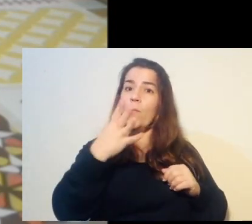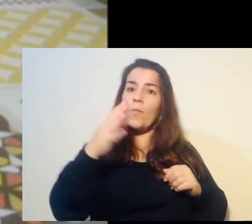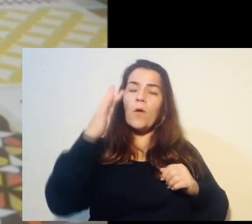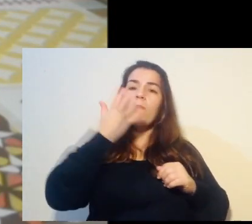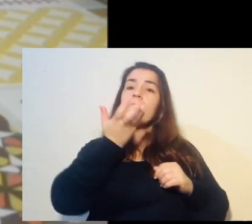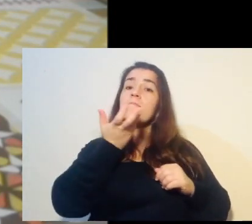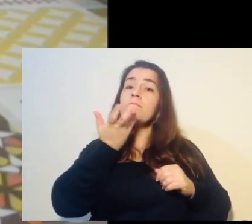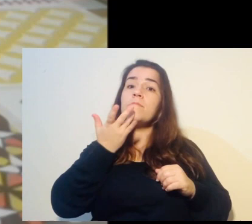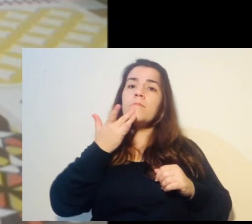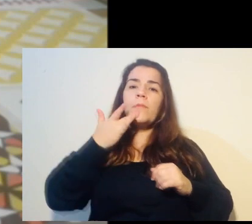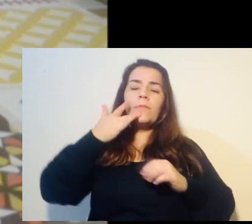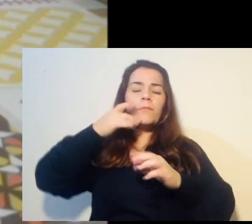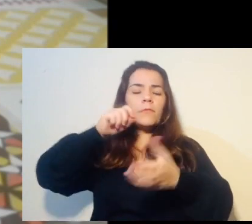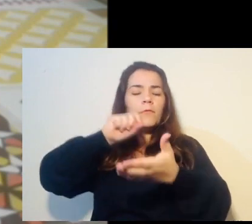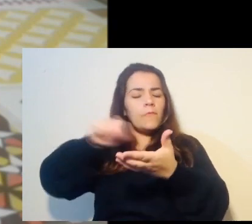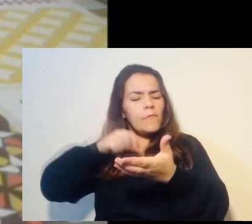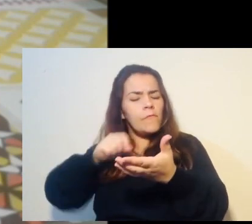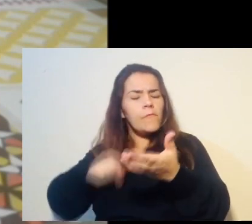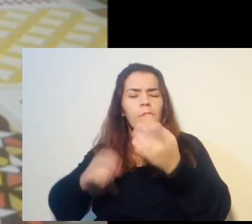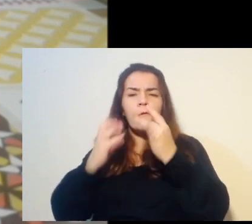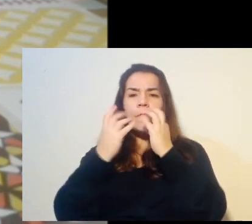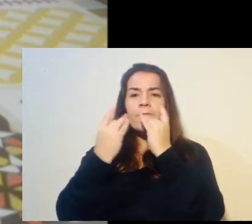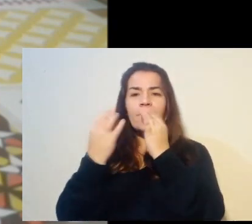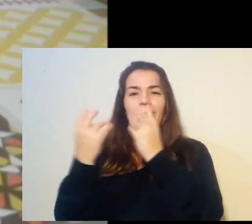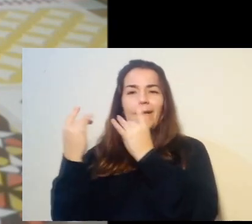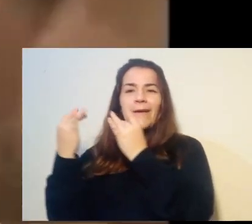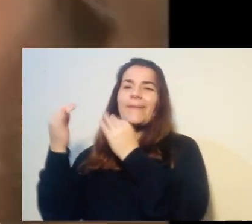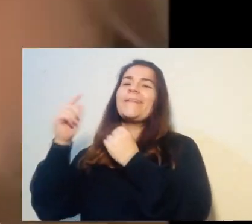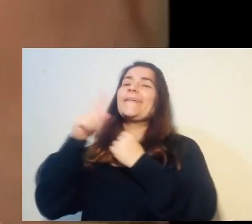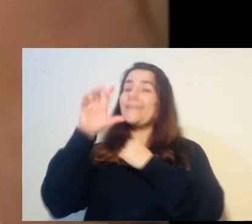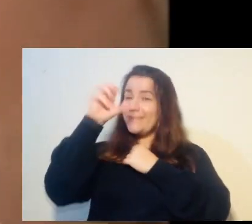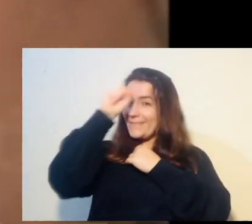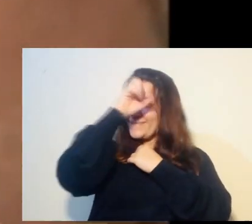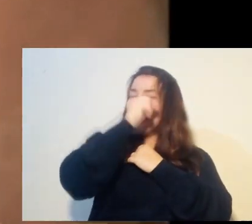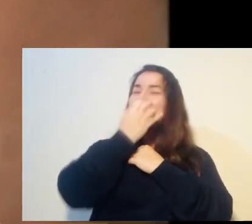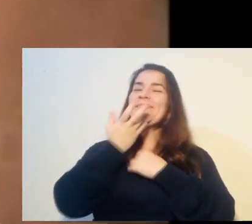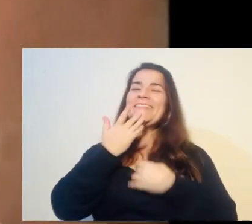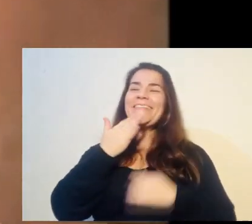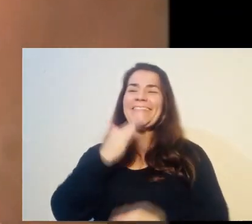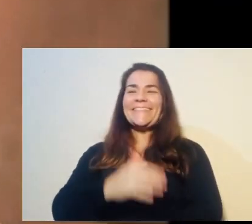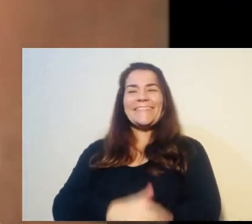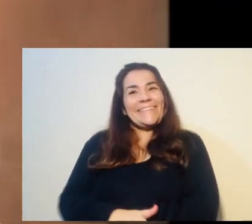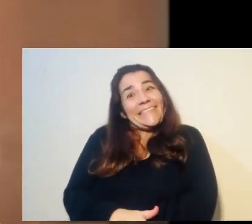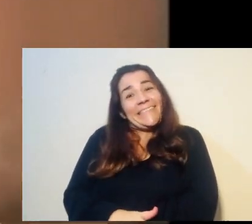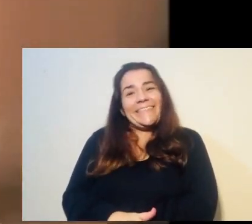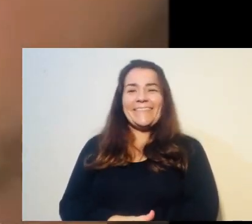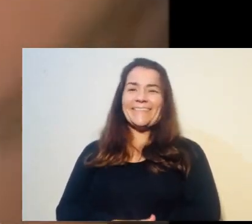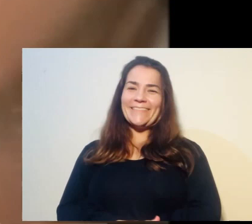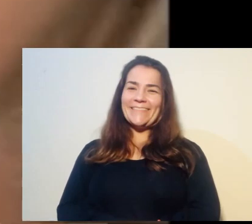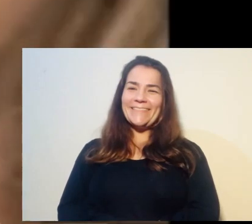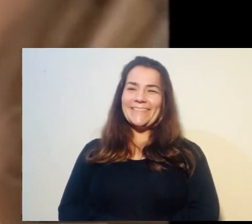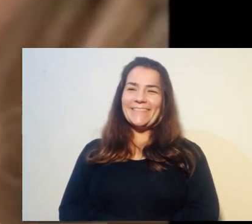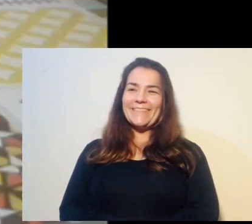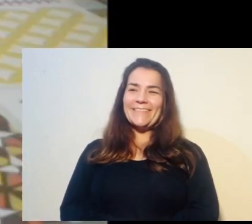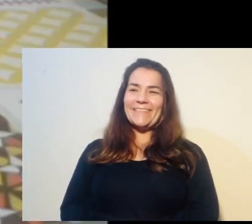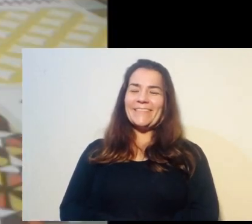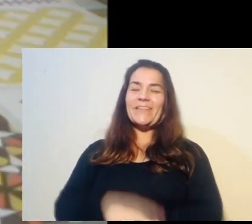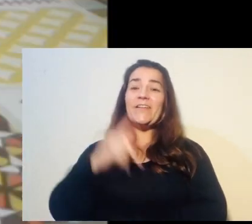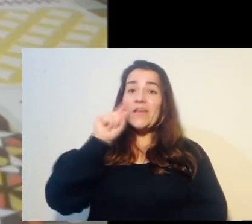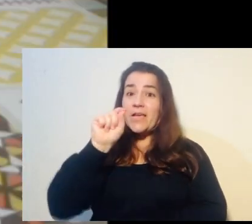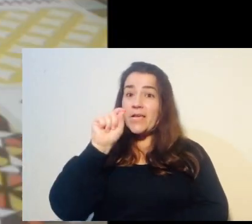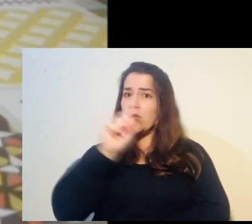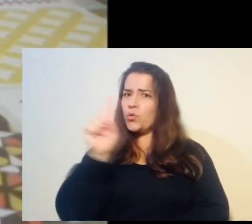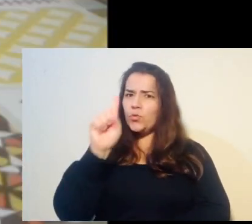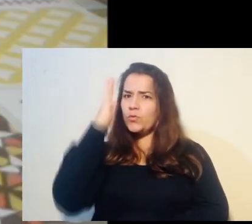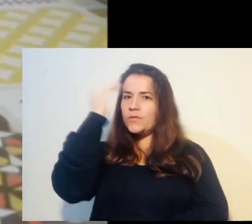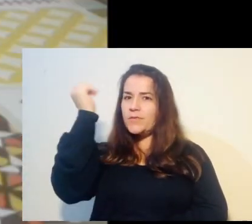bom exercício de matemática também, construir essas flautas. Um bom exercício de matemática também, construir essas flautas. Você